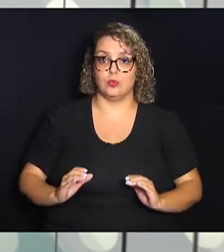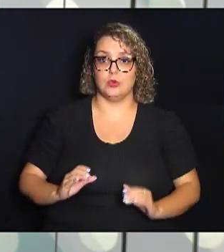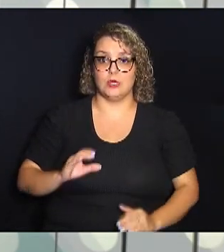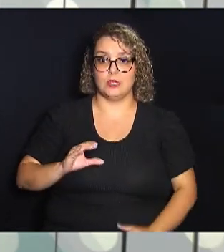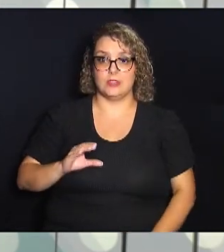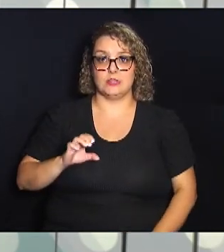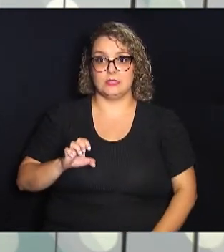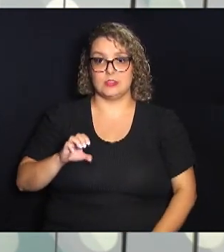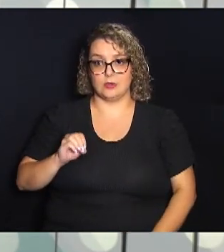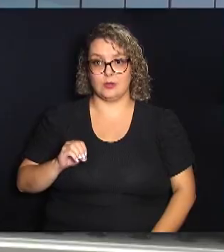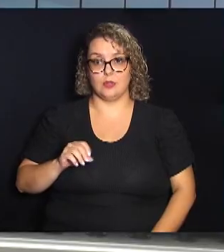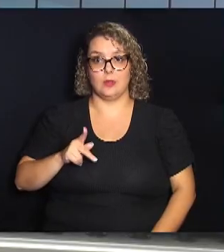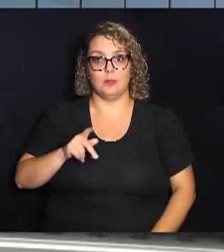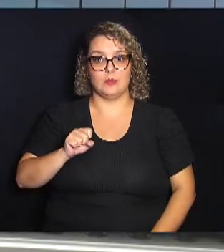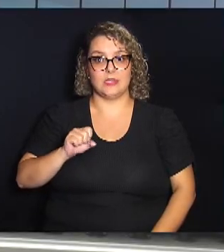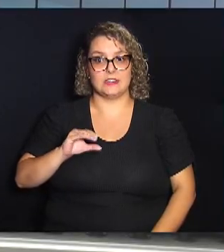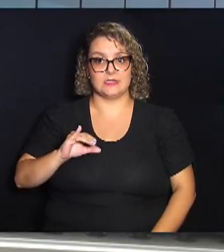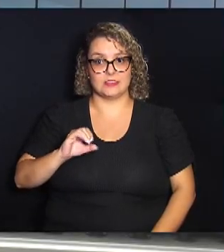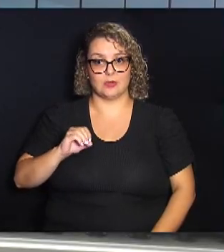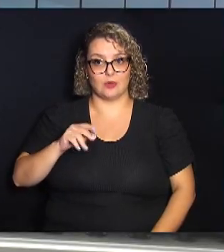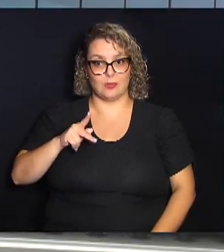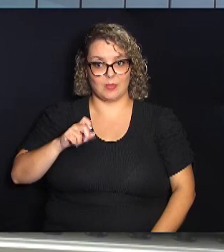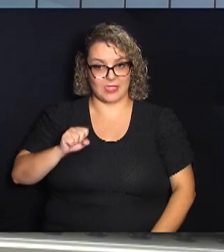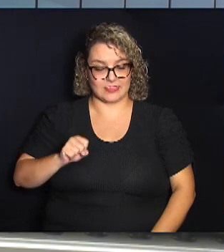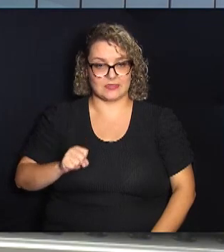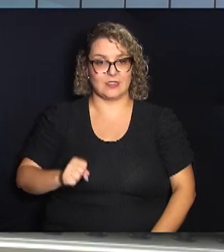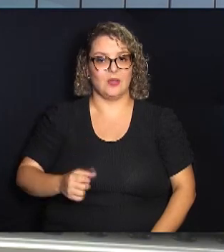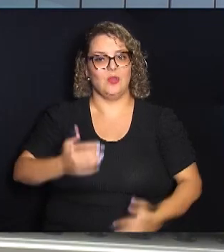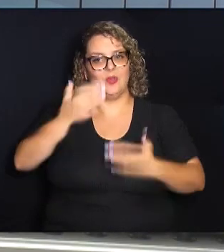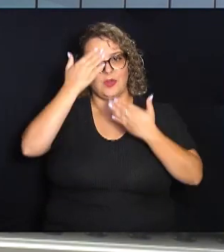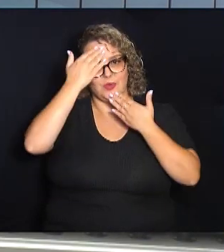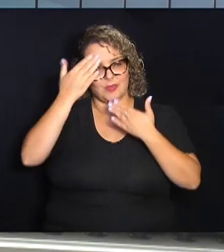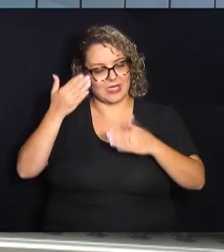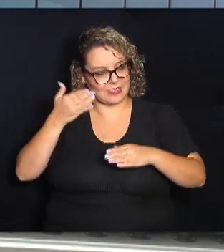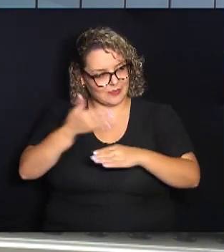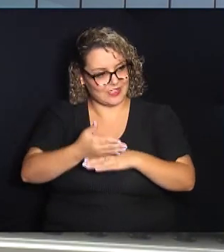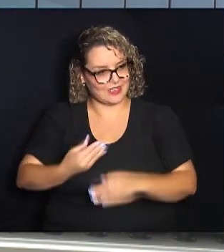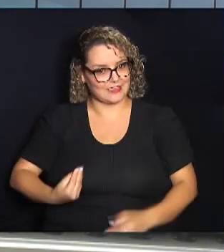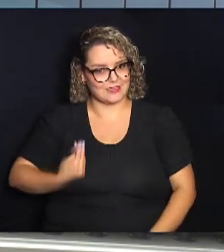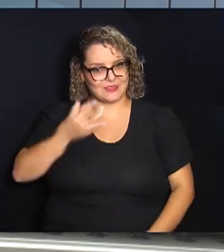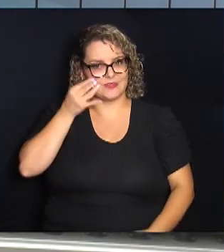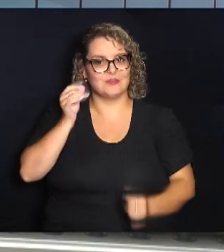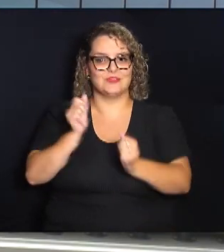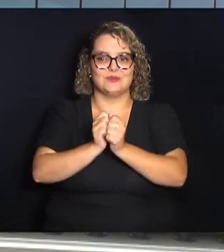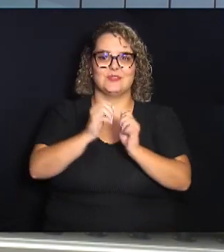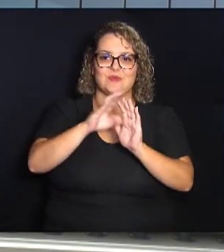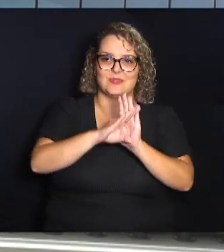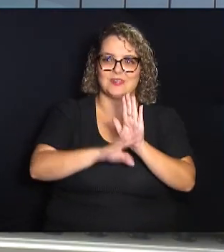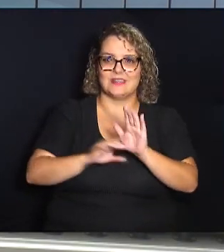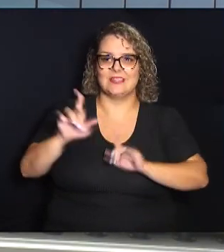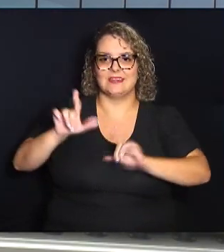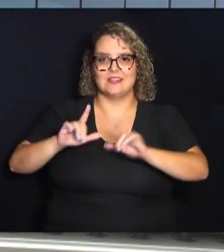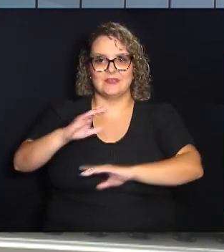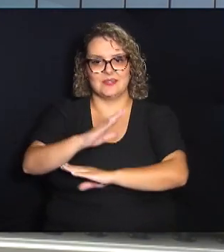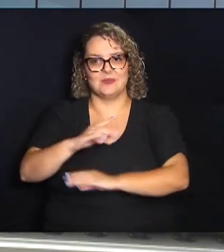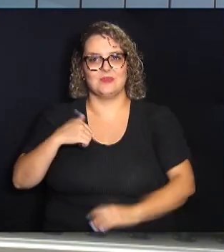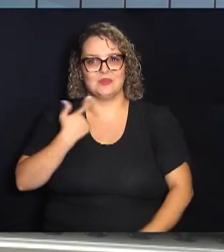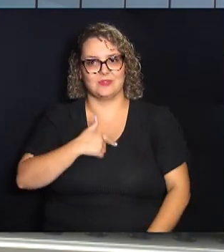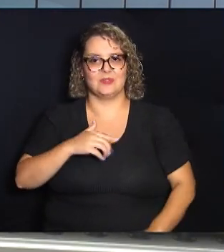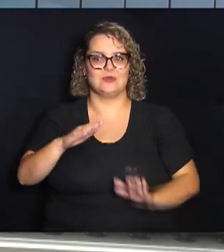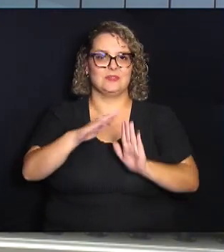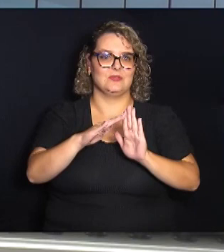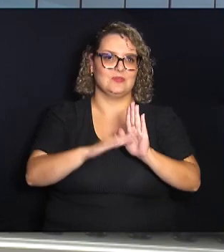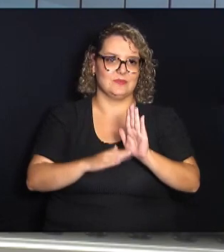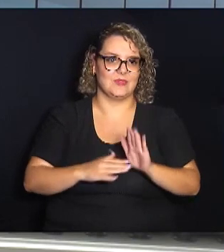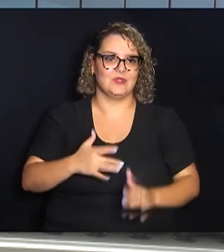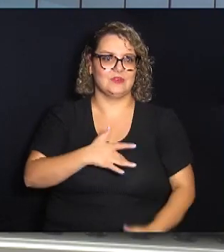da Psicopés. Rosângela, muito obrigada pela sua participação ao vivo aqui na programação da TV Câmara, no nosso programa Saúde